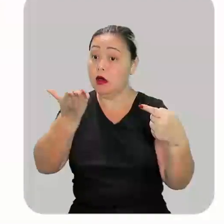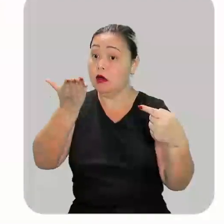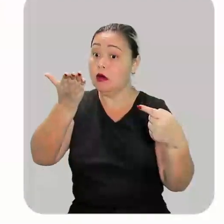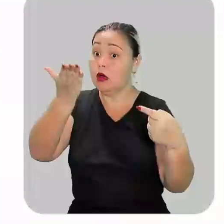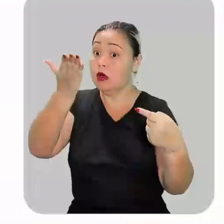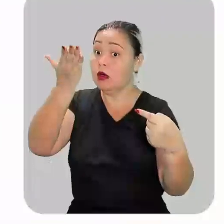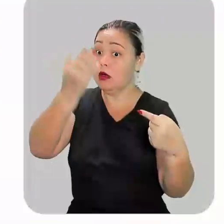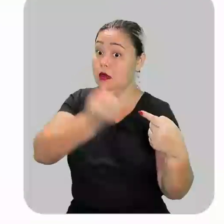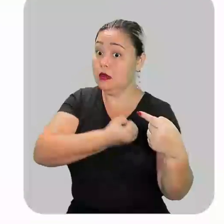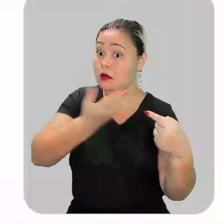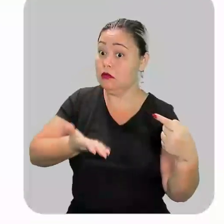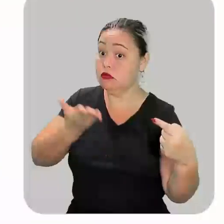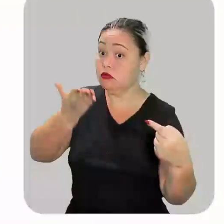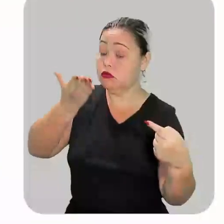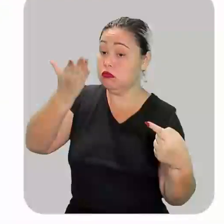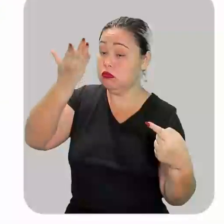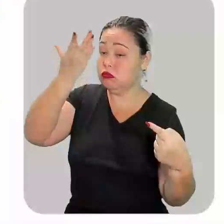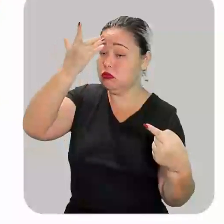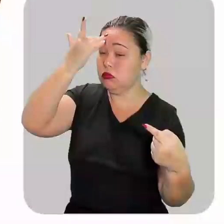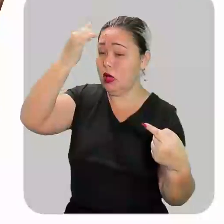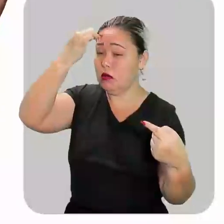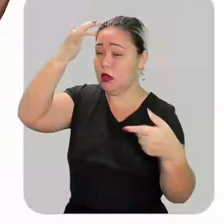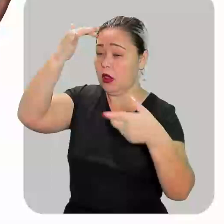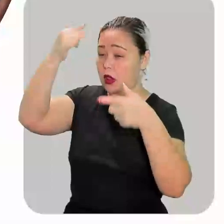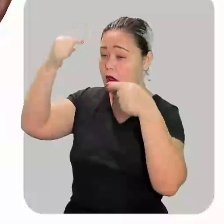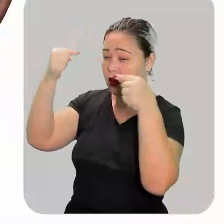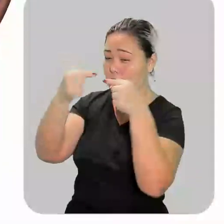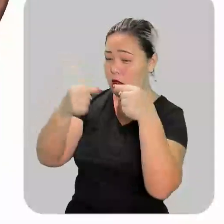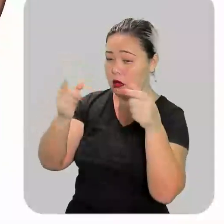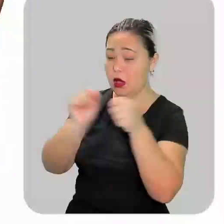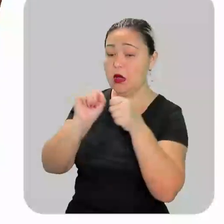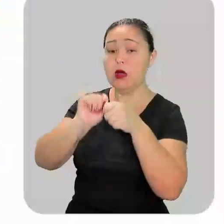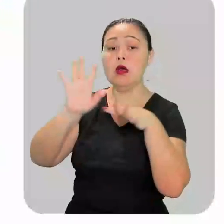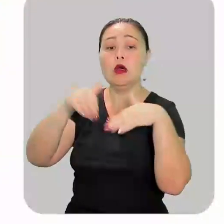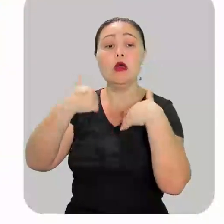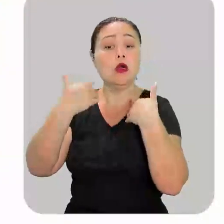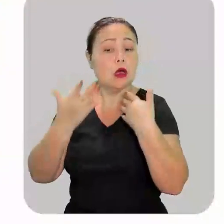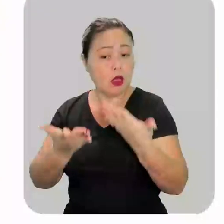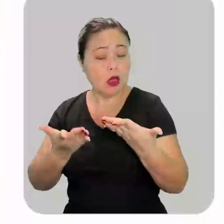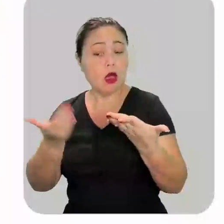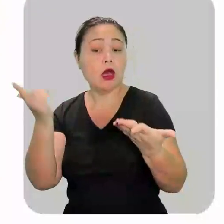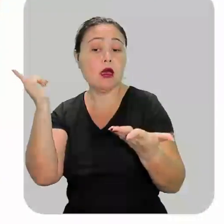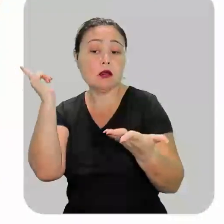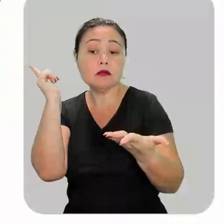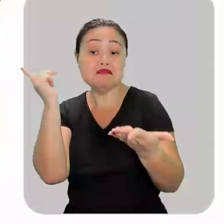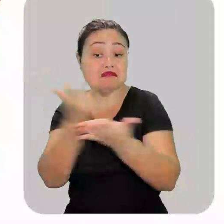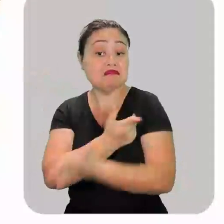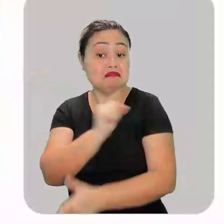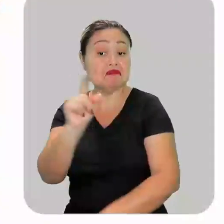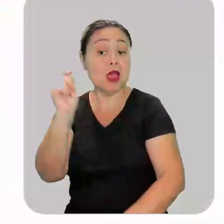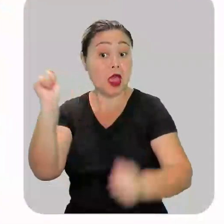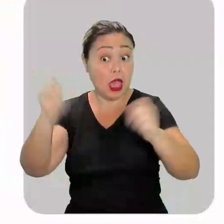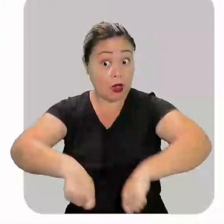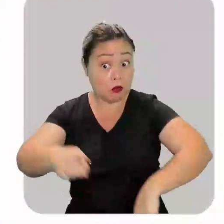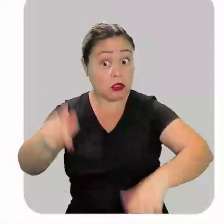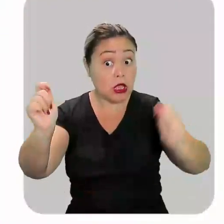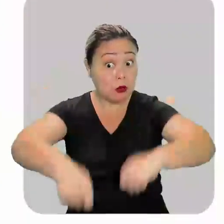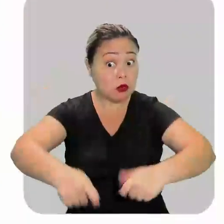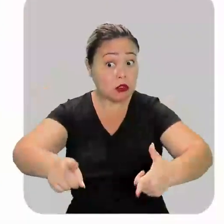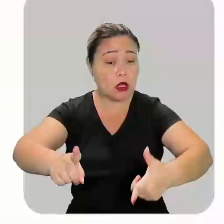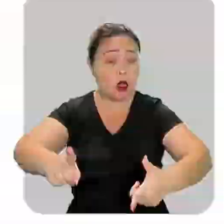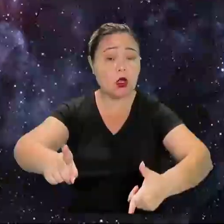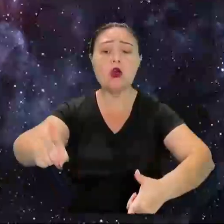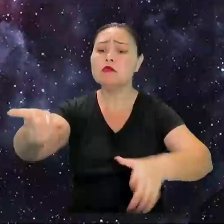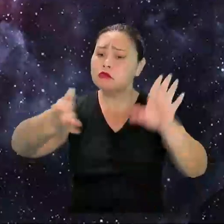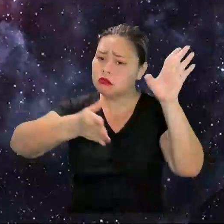seu score. Vamos dizer na assim, verdade, né? são as linhas de raciocínio que o aluno Isso. toma, né? Então, é isso que acontece. Mas é possível, tá? Então,